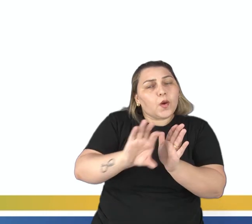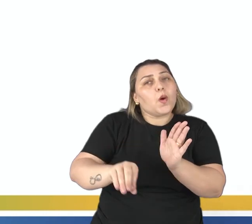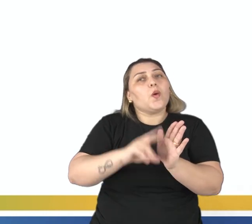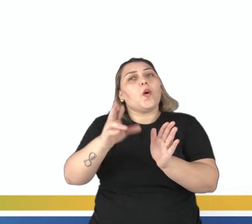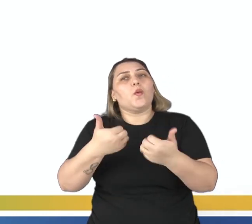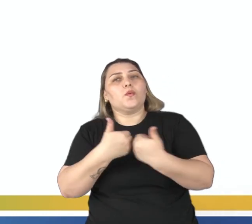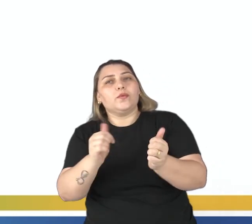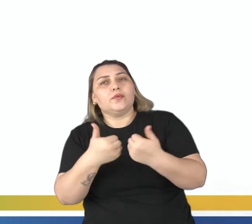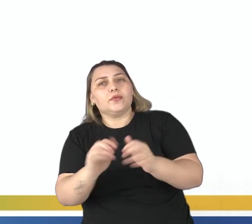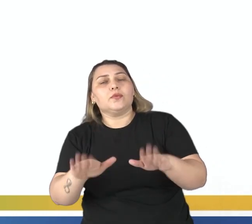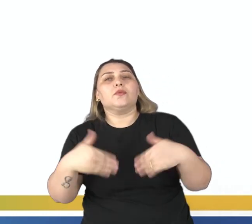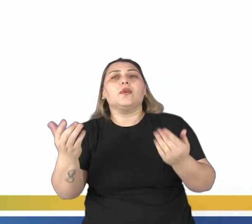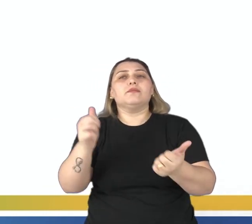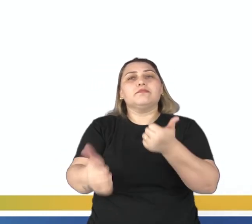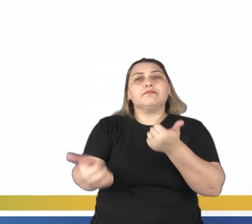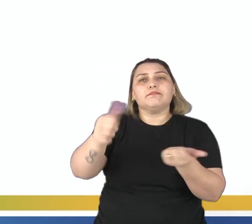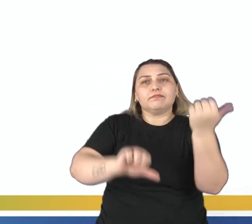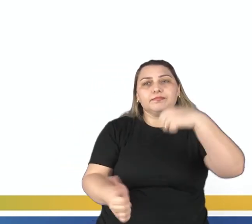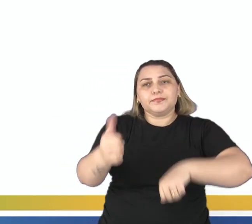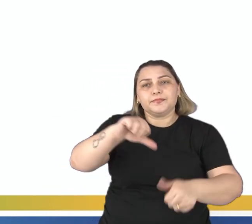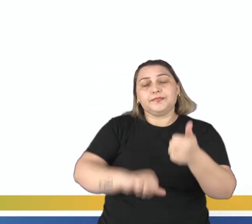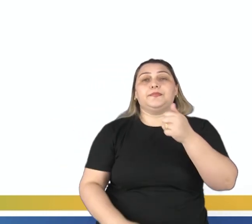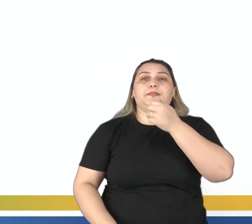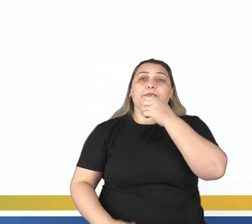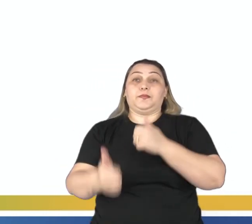ou o ônibus? Então, vamos analisar aqui, ó.